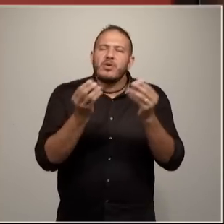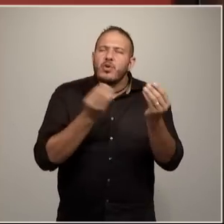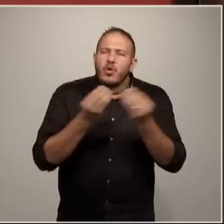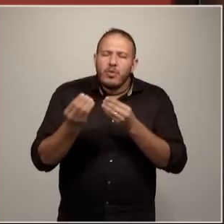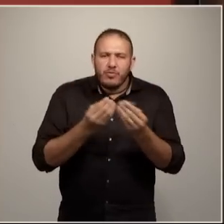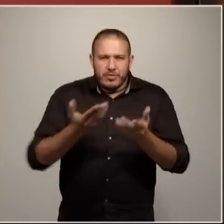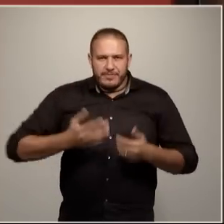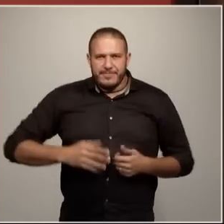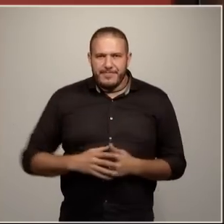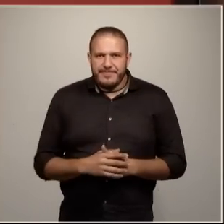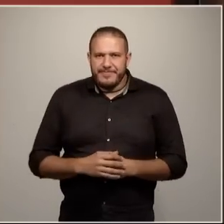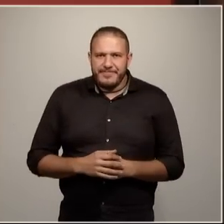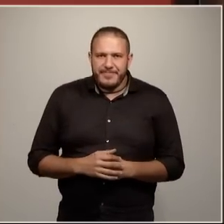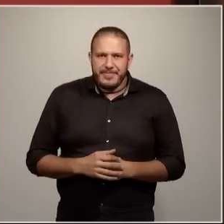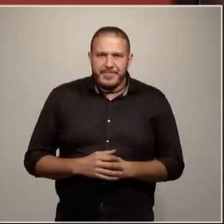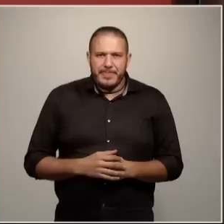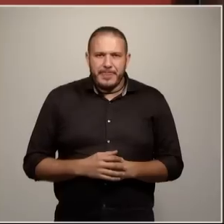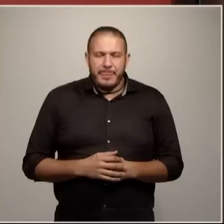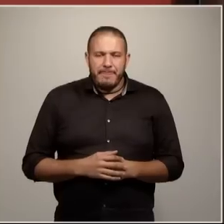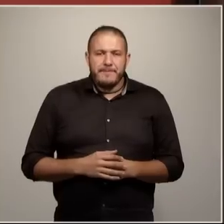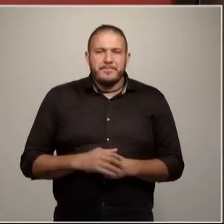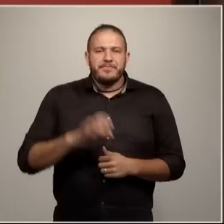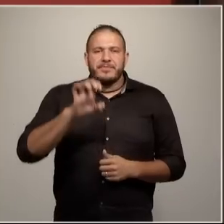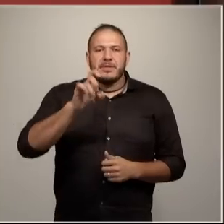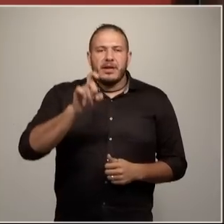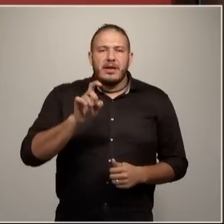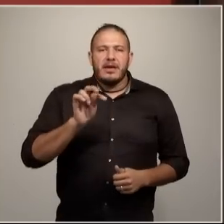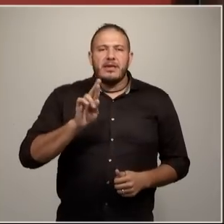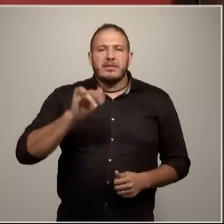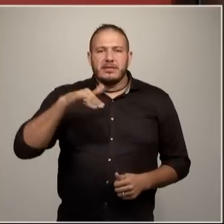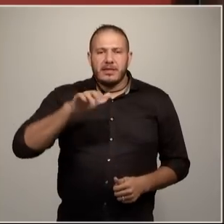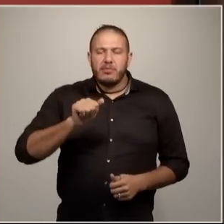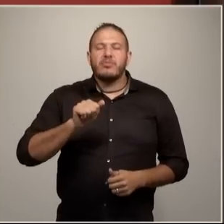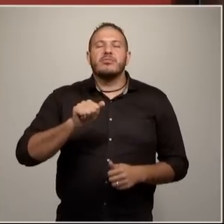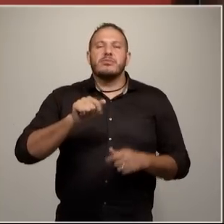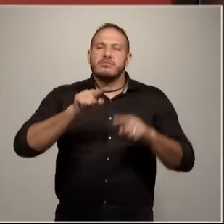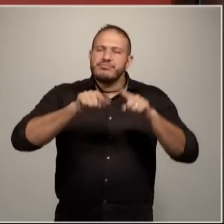Fubini, quando os extremos são variáveis.